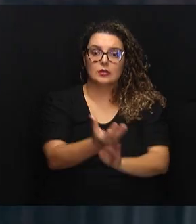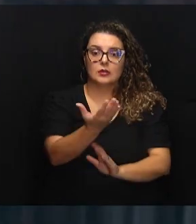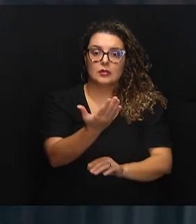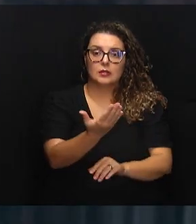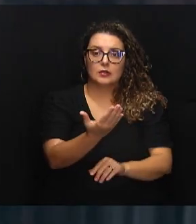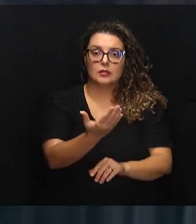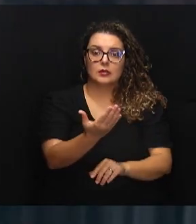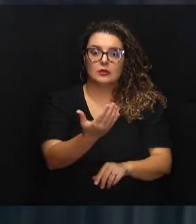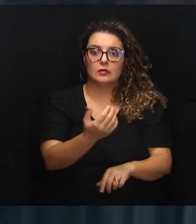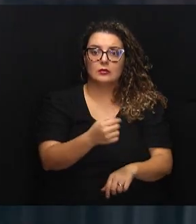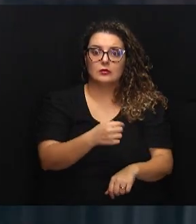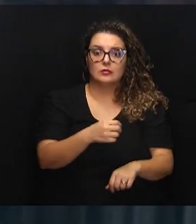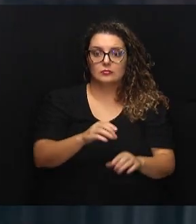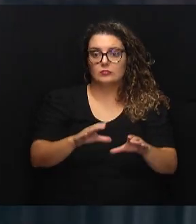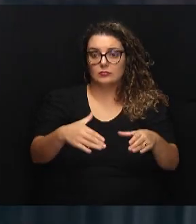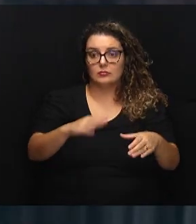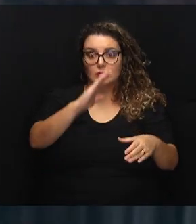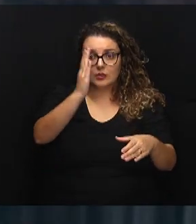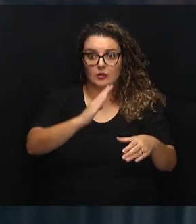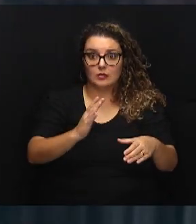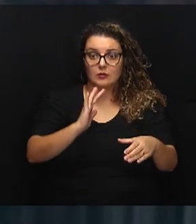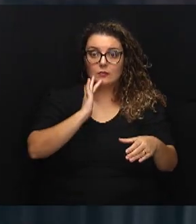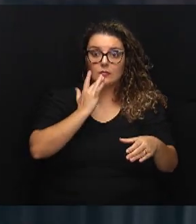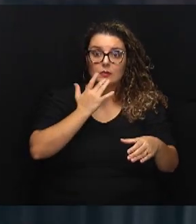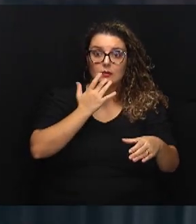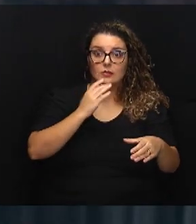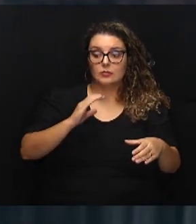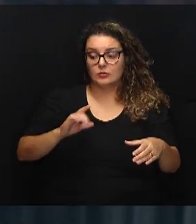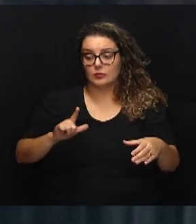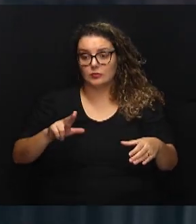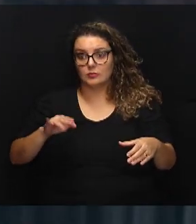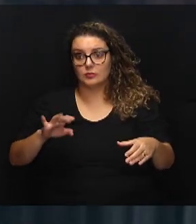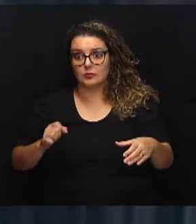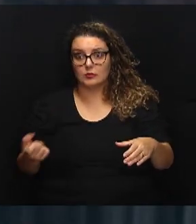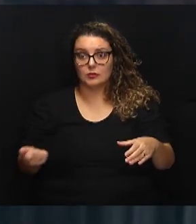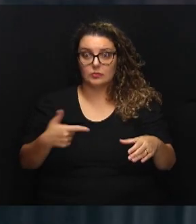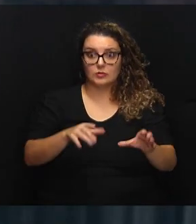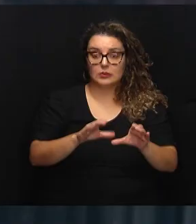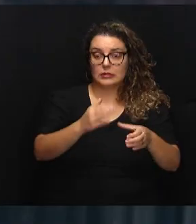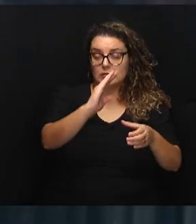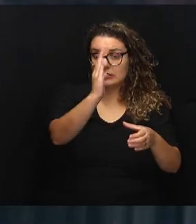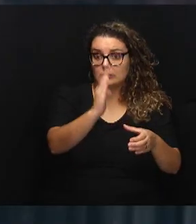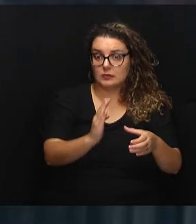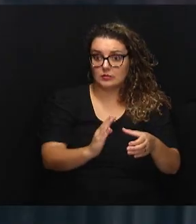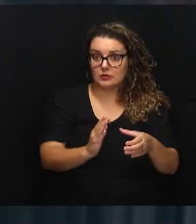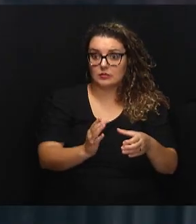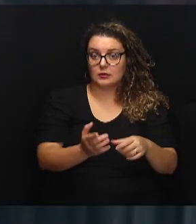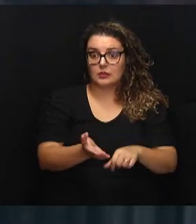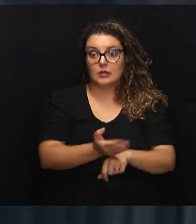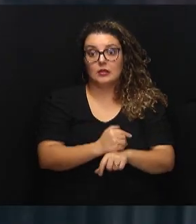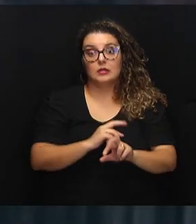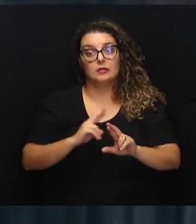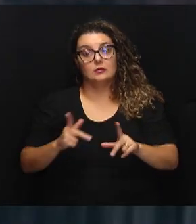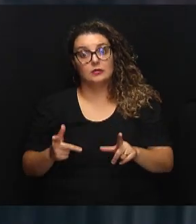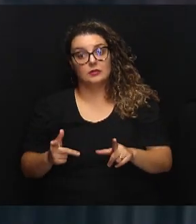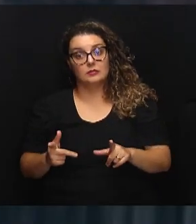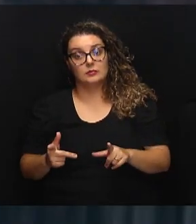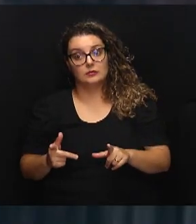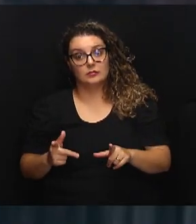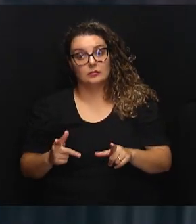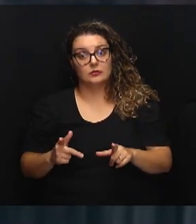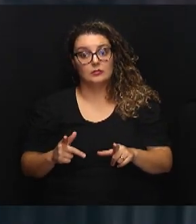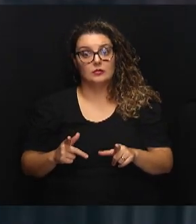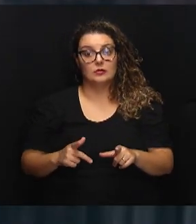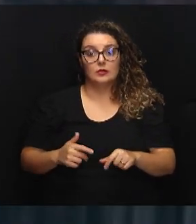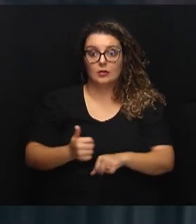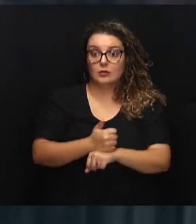Manda jogador para a seleção, o jogador prefere jogar no clube Uhum. do que jogar na seleção. Antes era diferente. O jogador fazia de